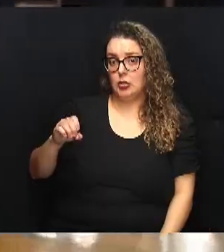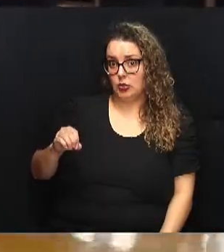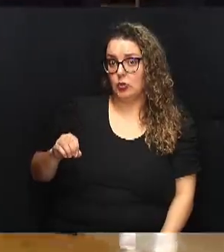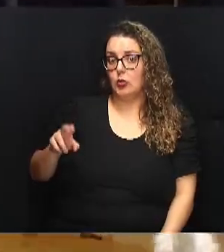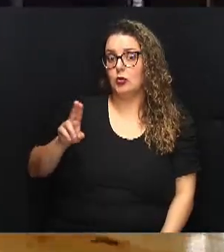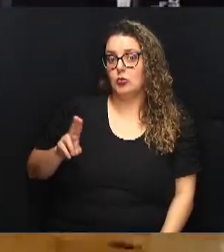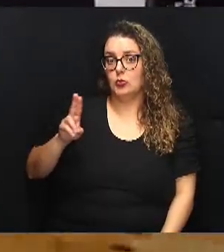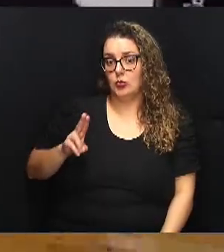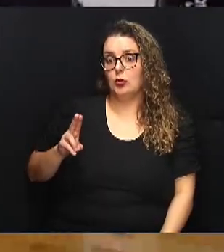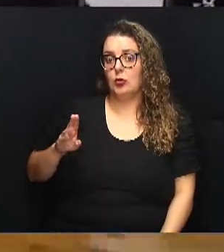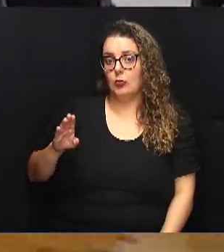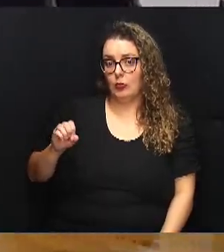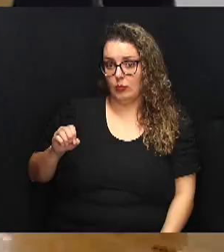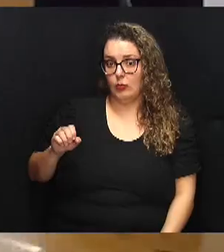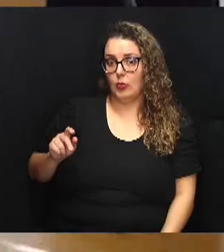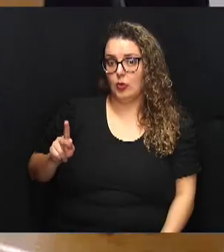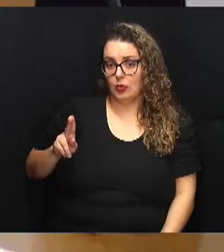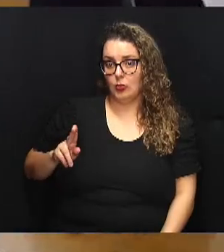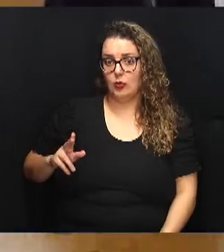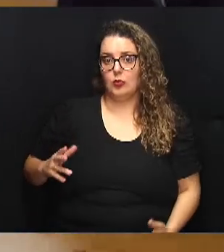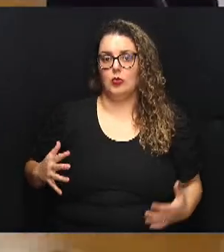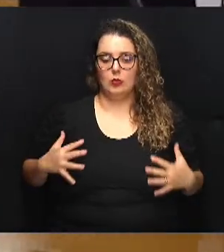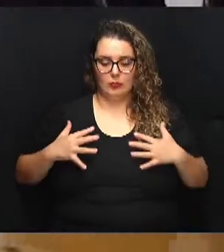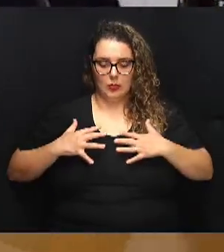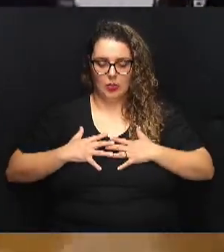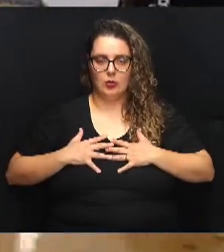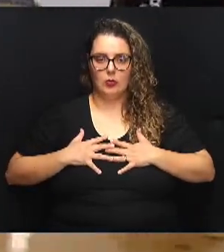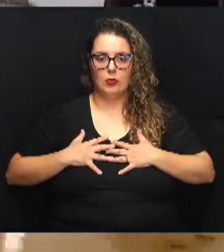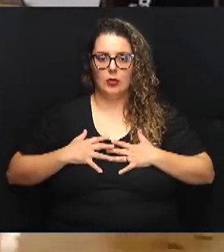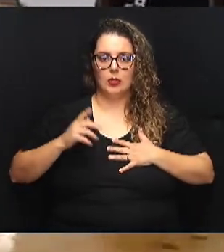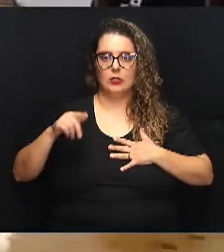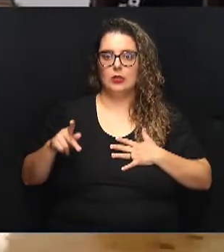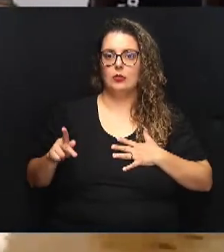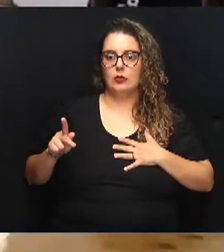utilizado o Bogu, que é a parte da armadura peitoral, aí tem o Kabuto, que é o